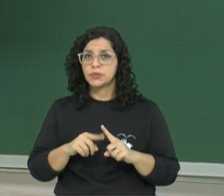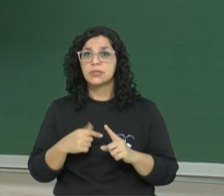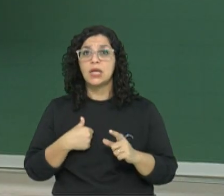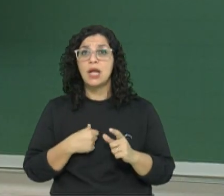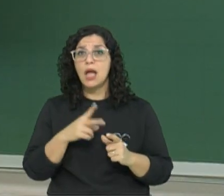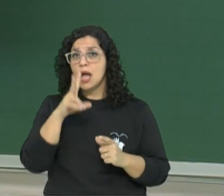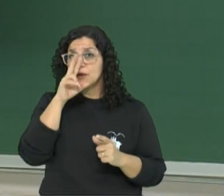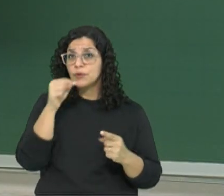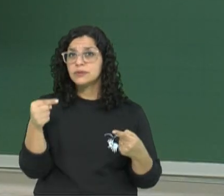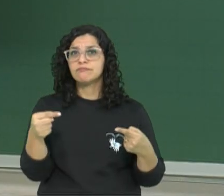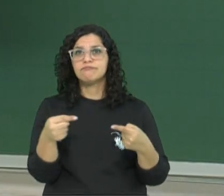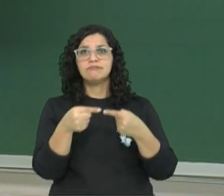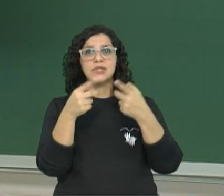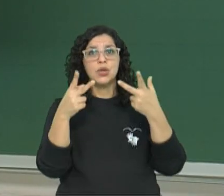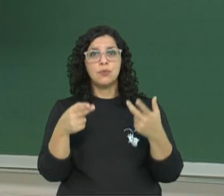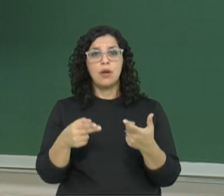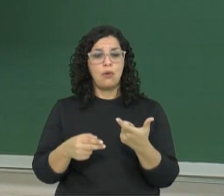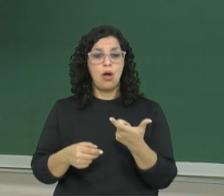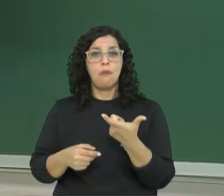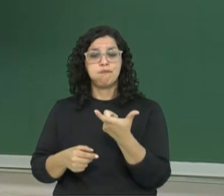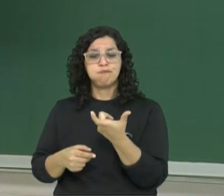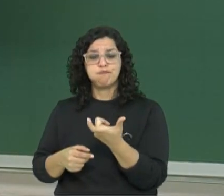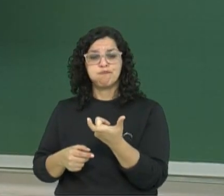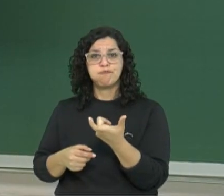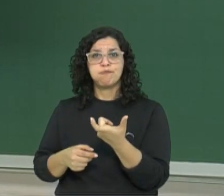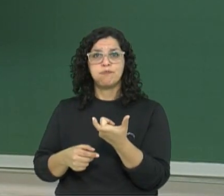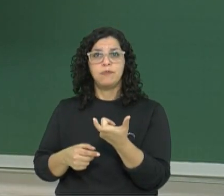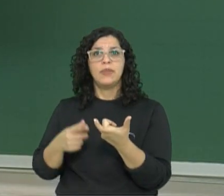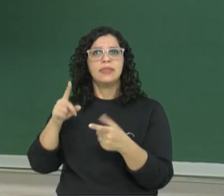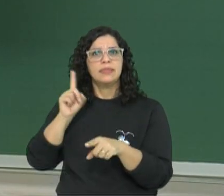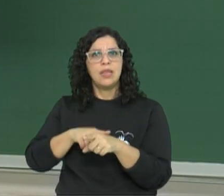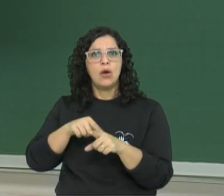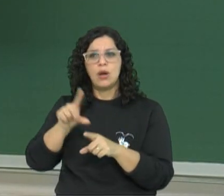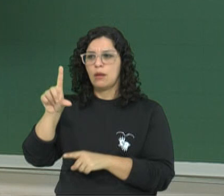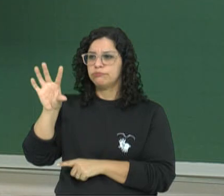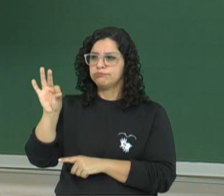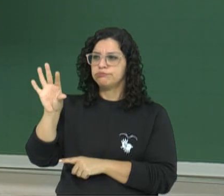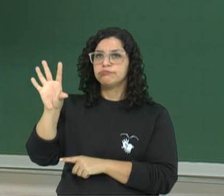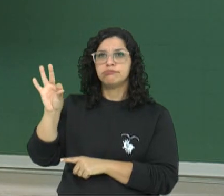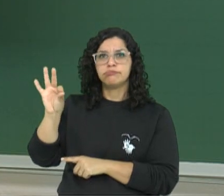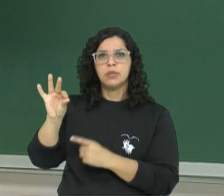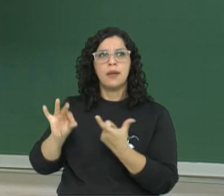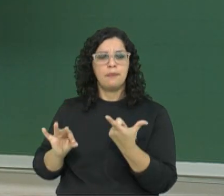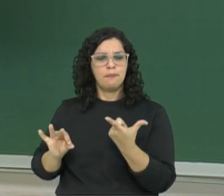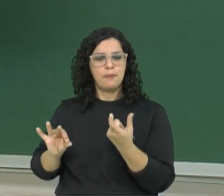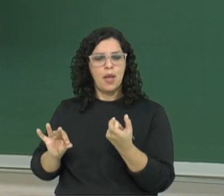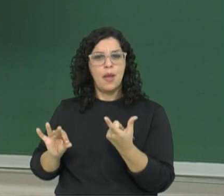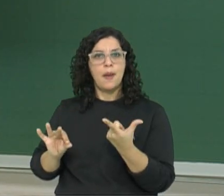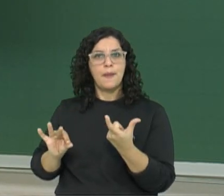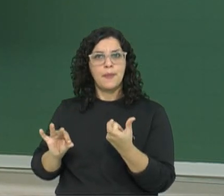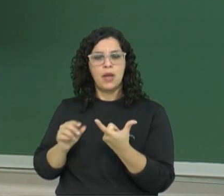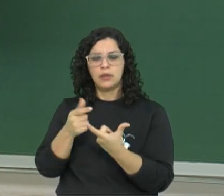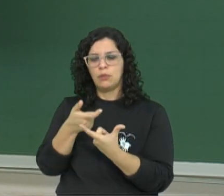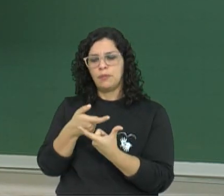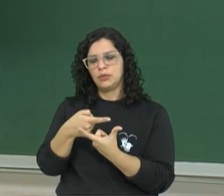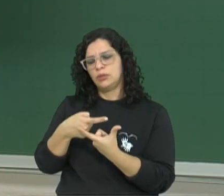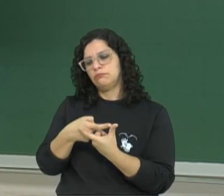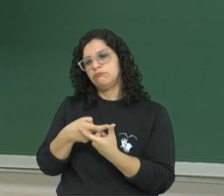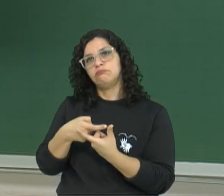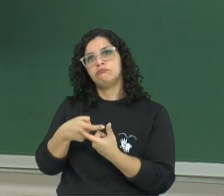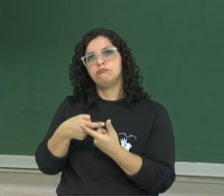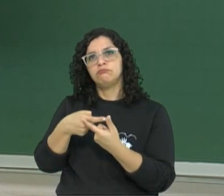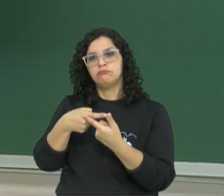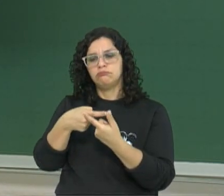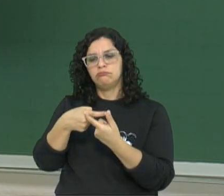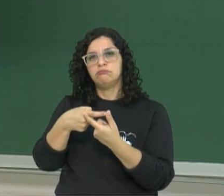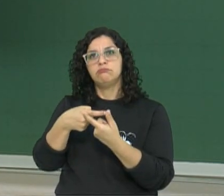as forças elas são iguais, porque imagina o seguinte, na hora que o polegar irá aplicar a força sobre lápis,